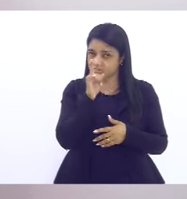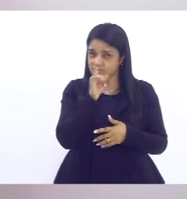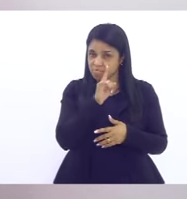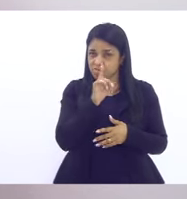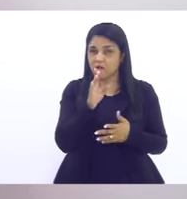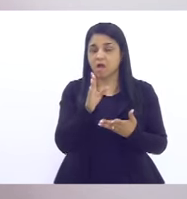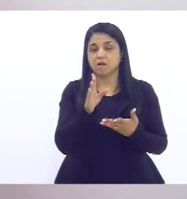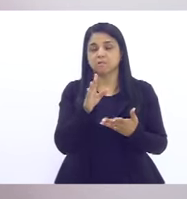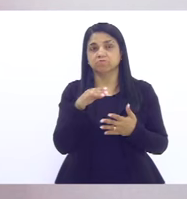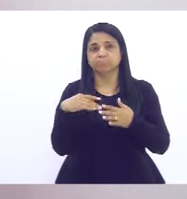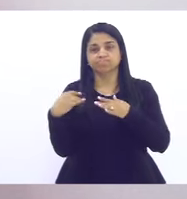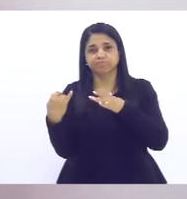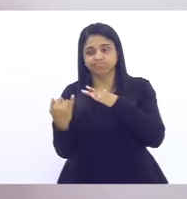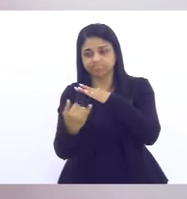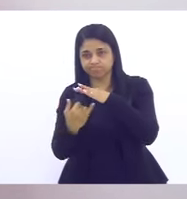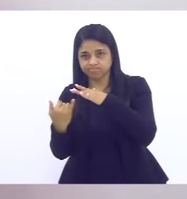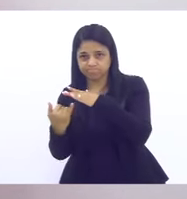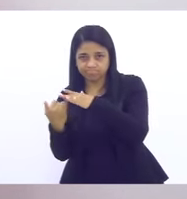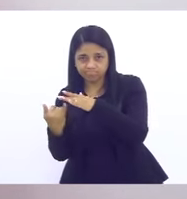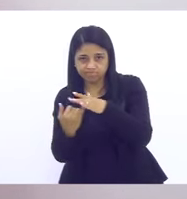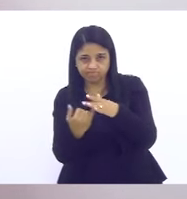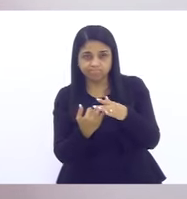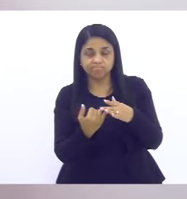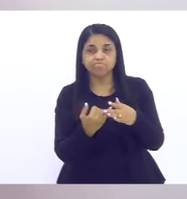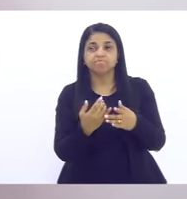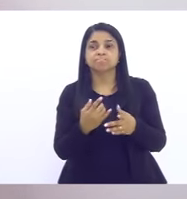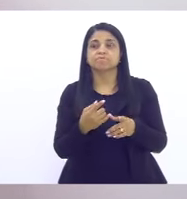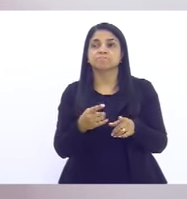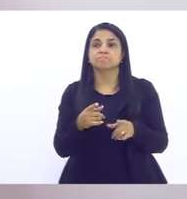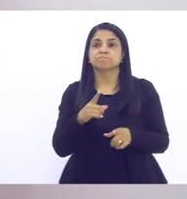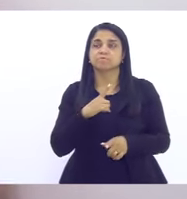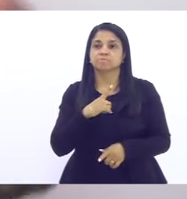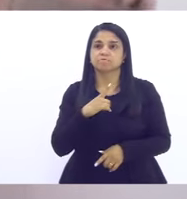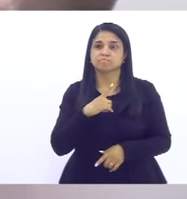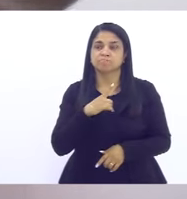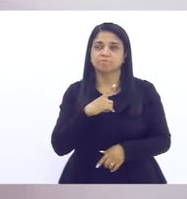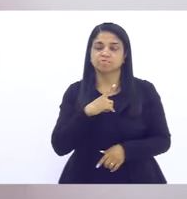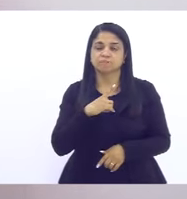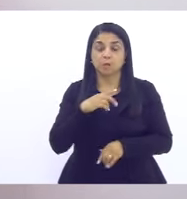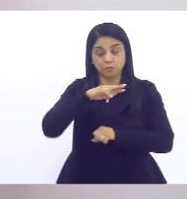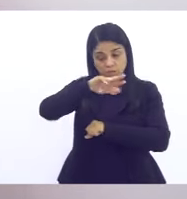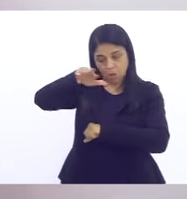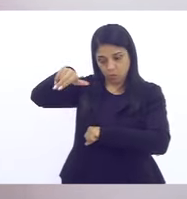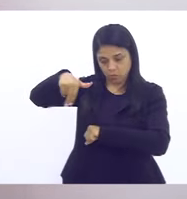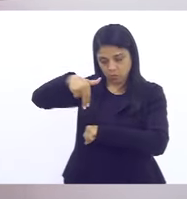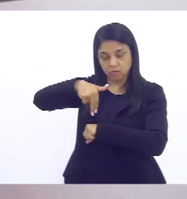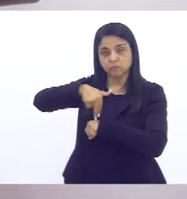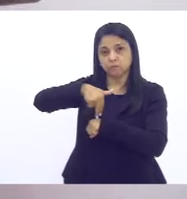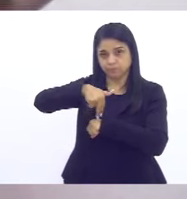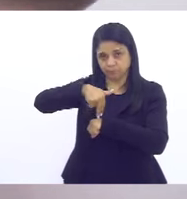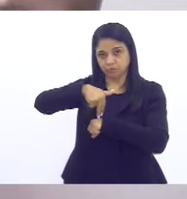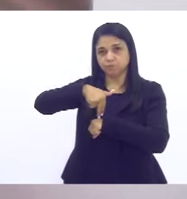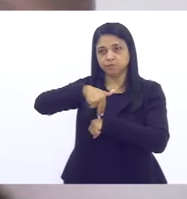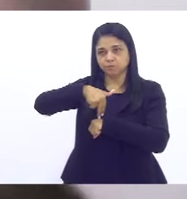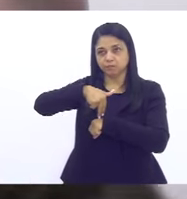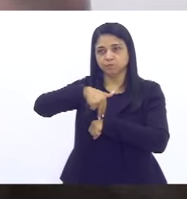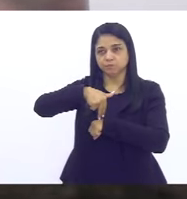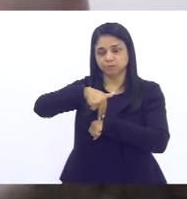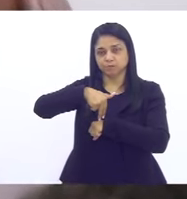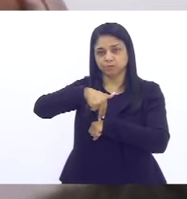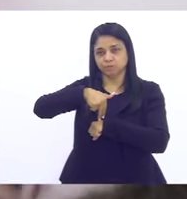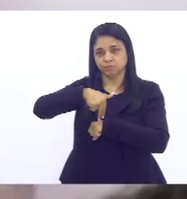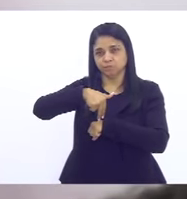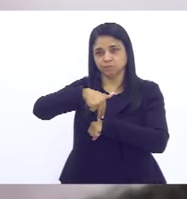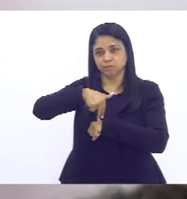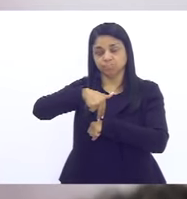suas unidades, porque nós temos a União, não é, que tem